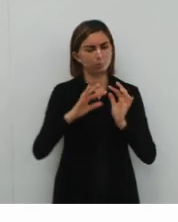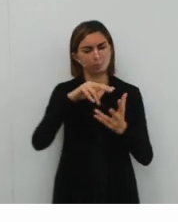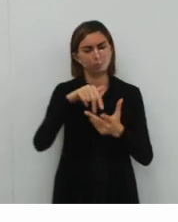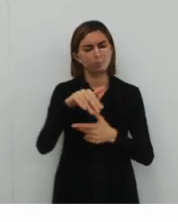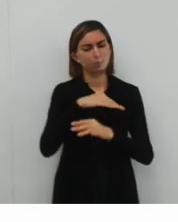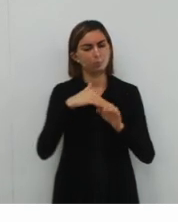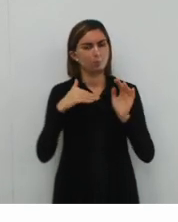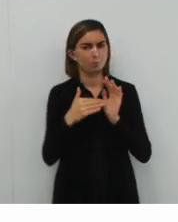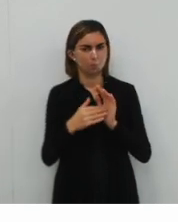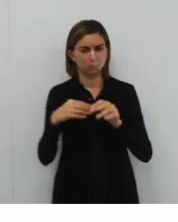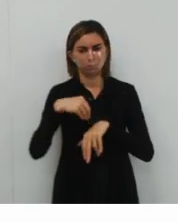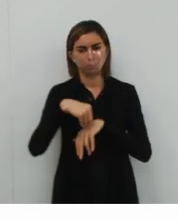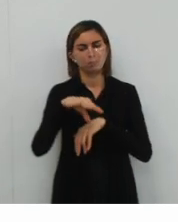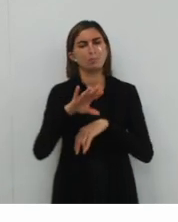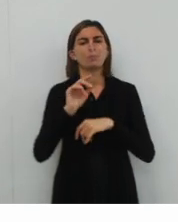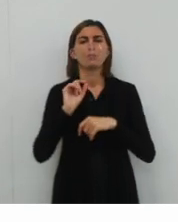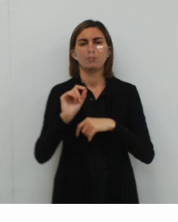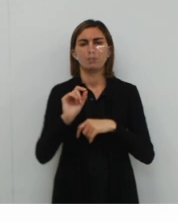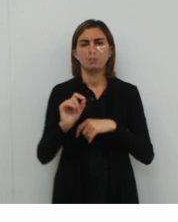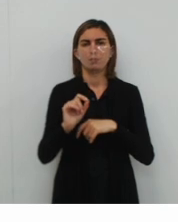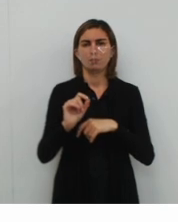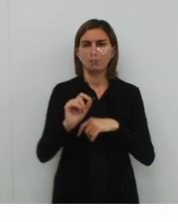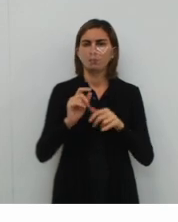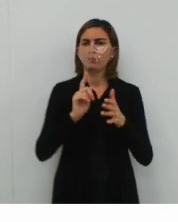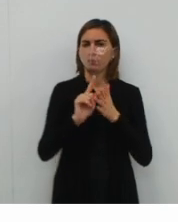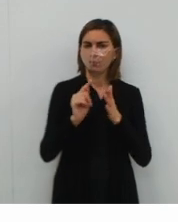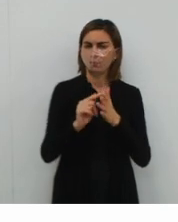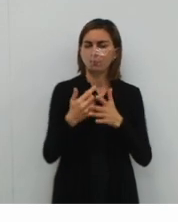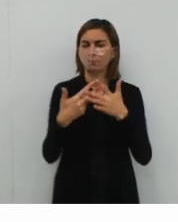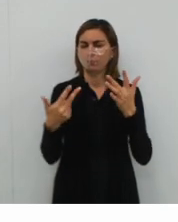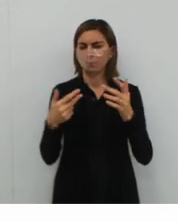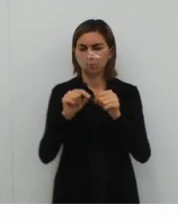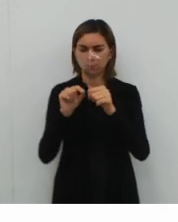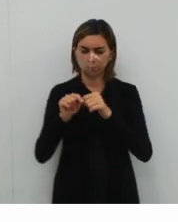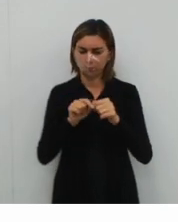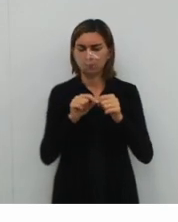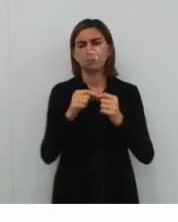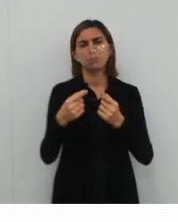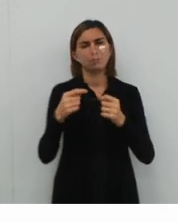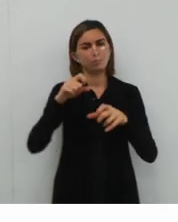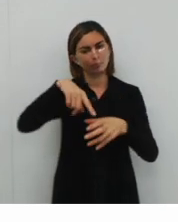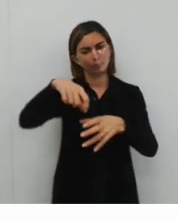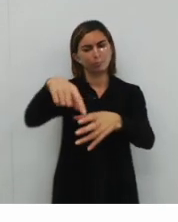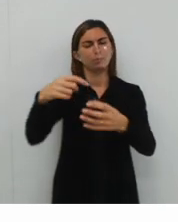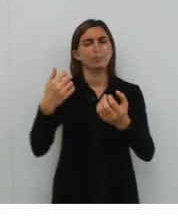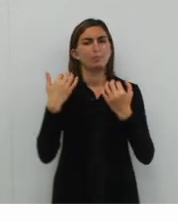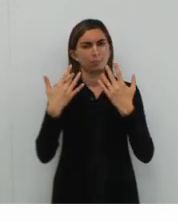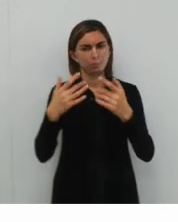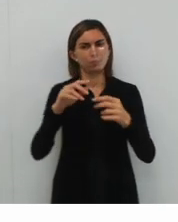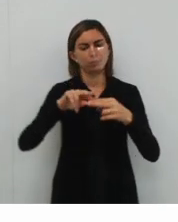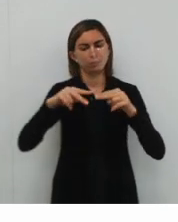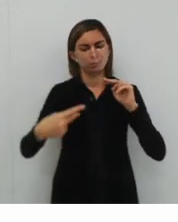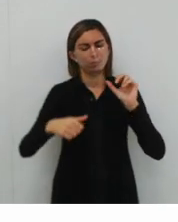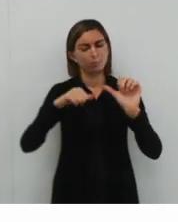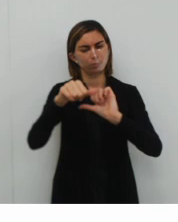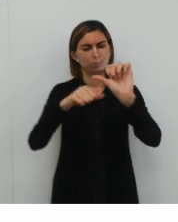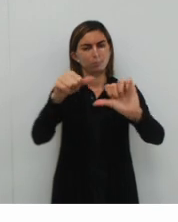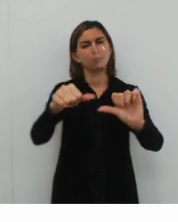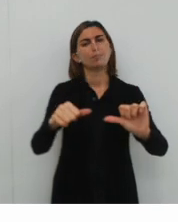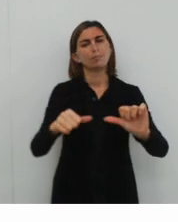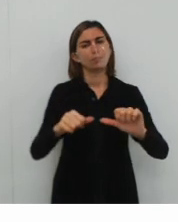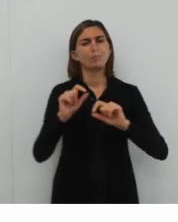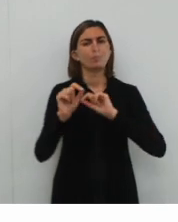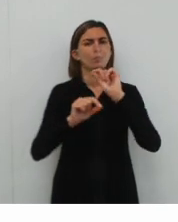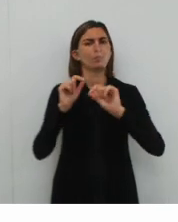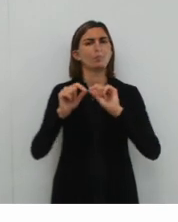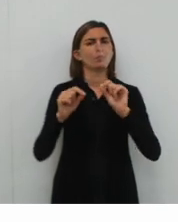todo, ela trouxe os artigos, a produção agrícola com itens e espécies geneticamente modificadas. E o que